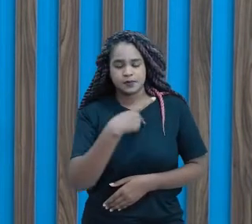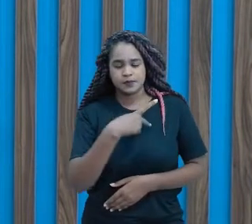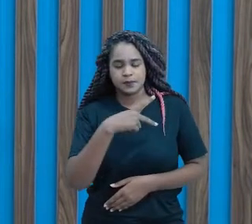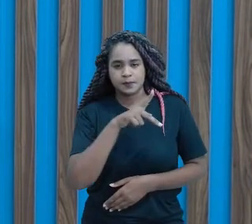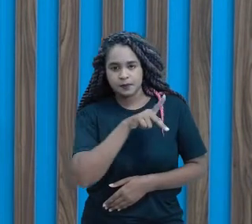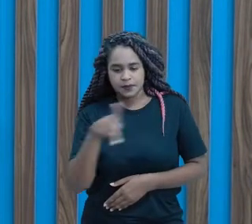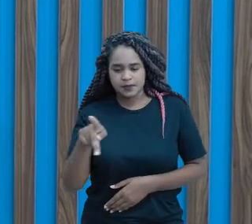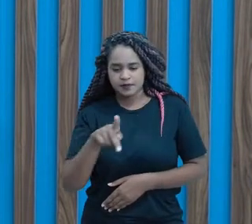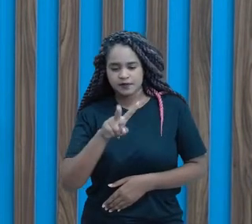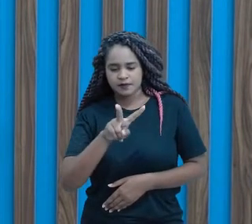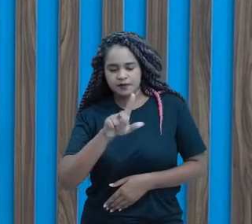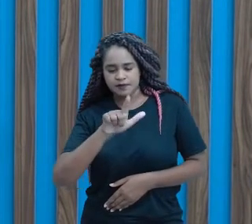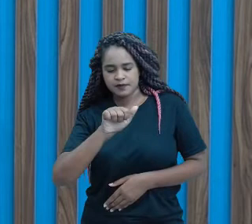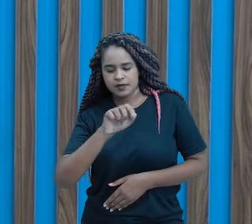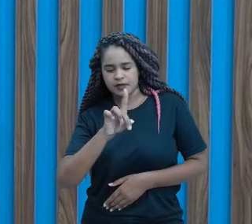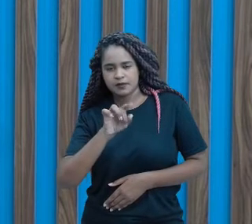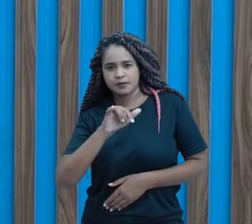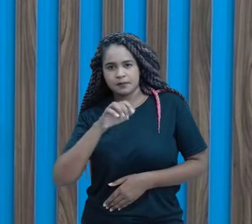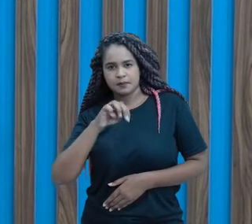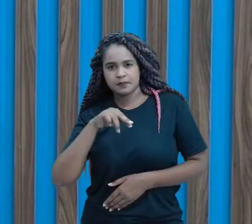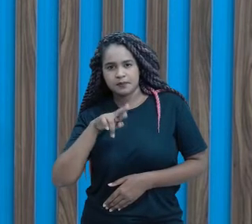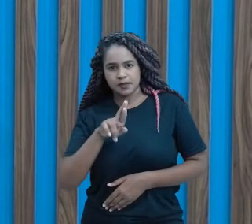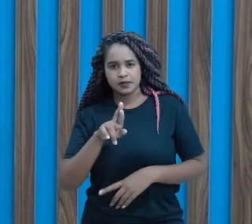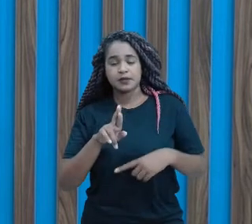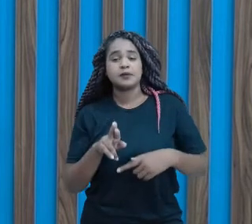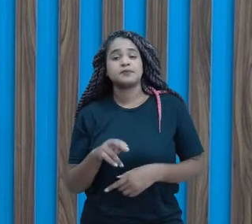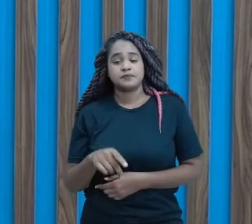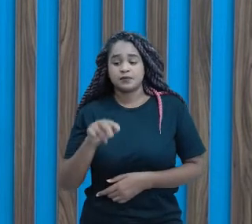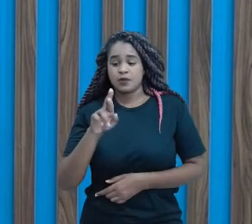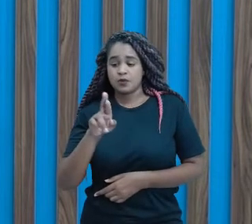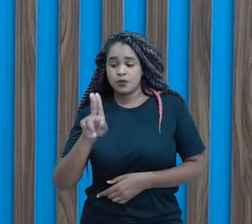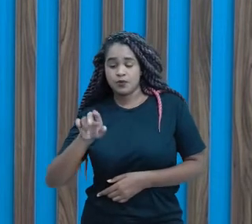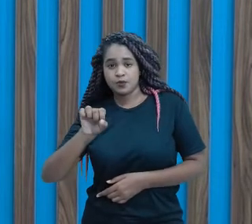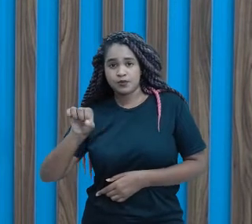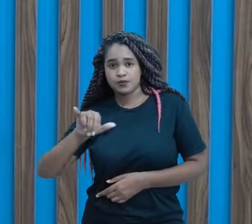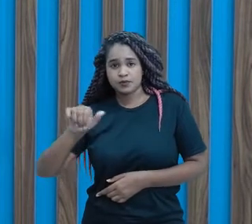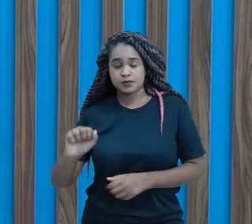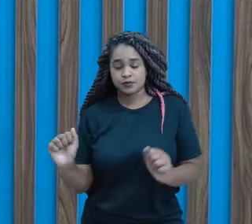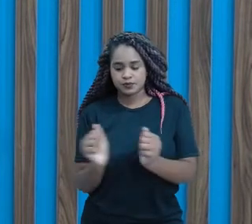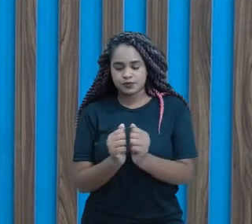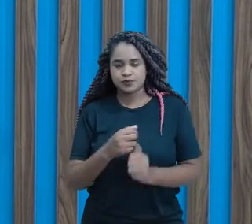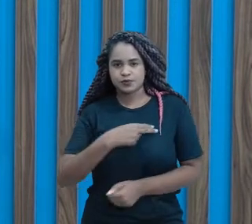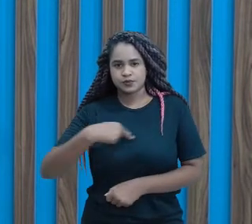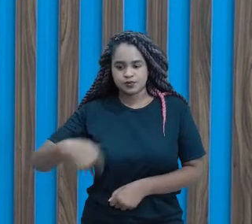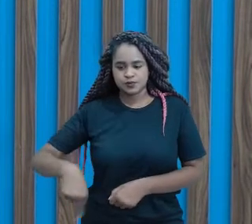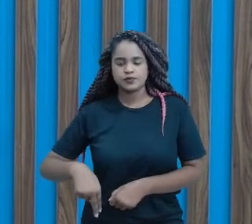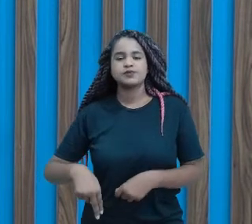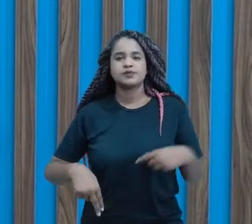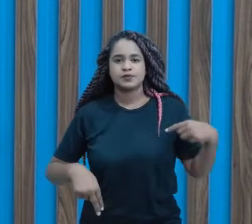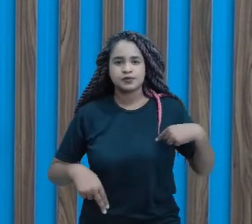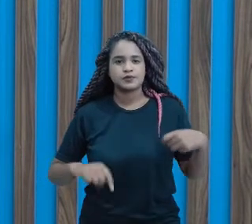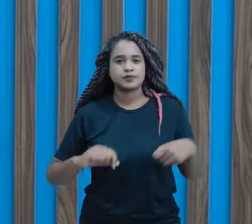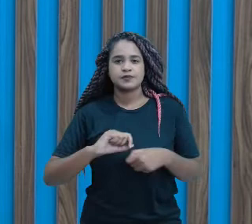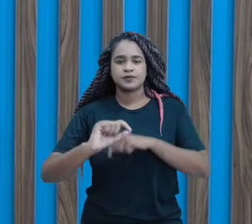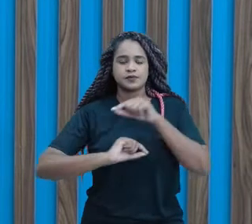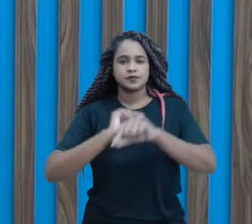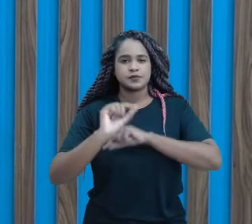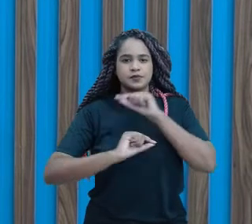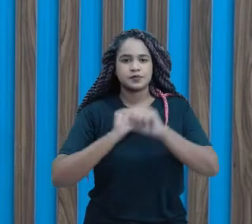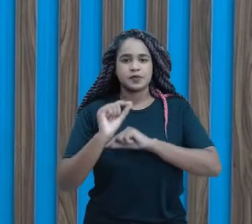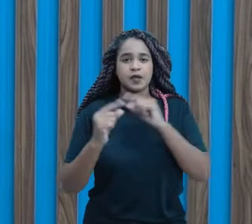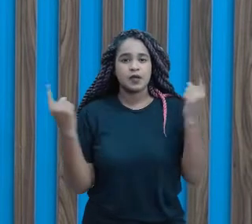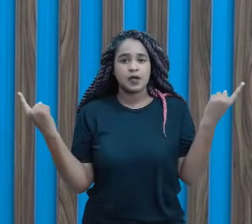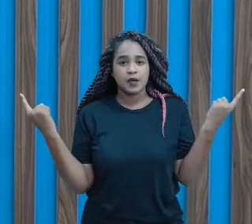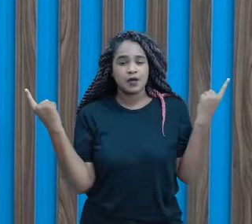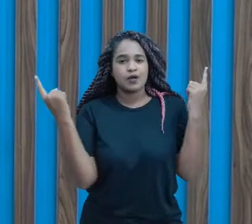Putin, e a Rússia, junto com a China, eles vêm fazendo assim, uma grande